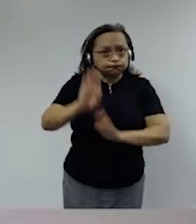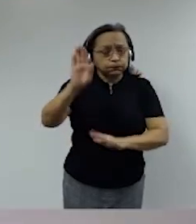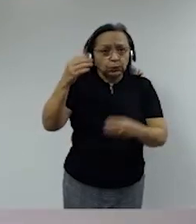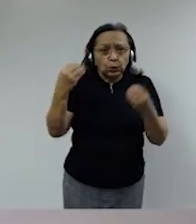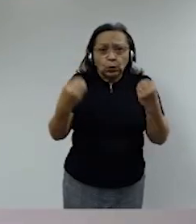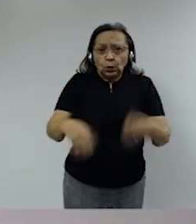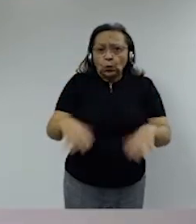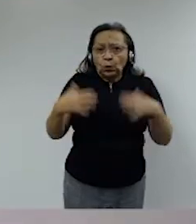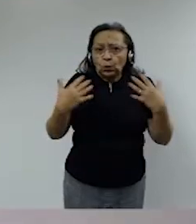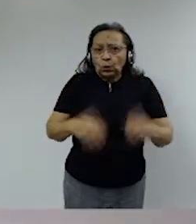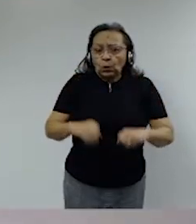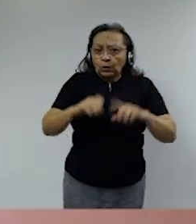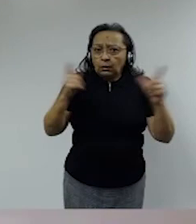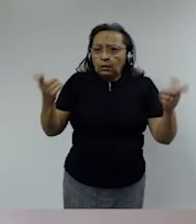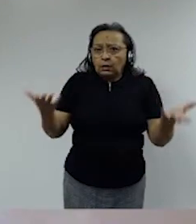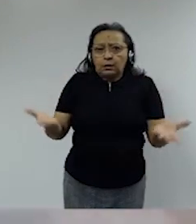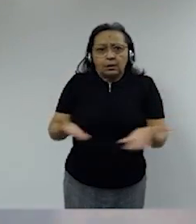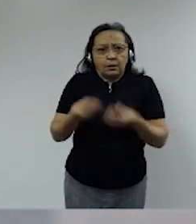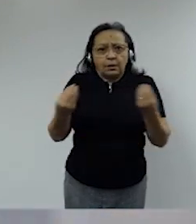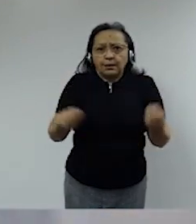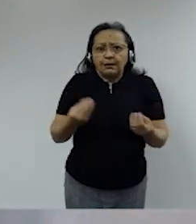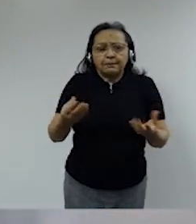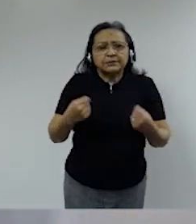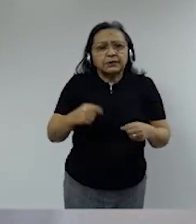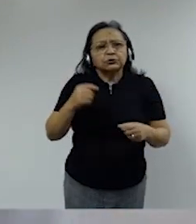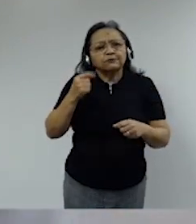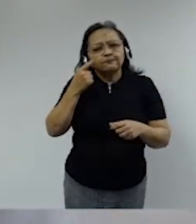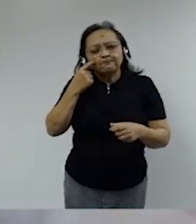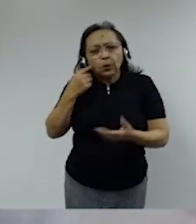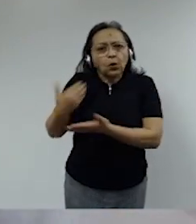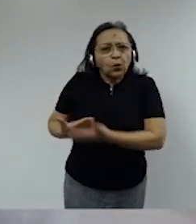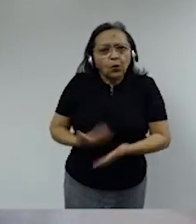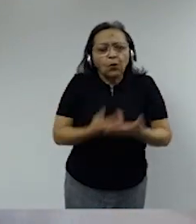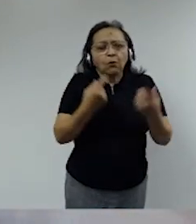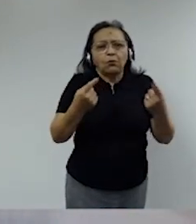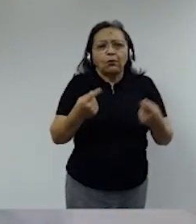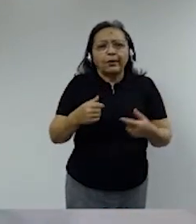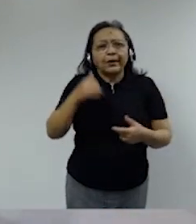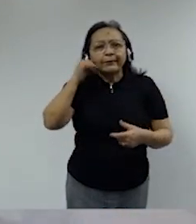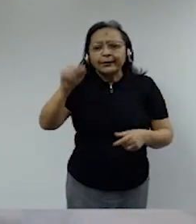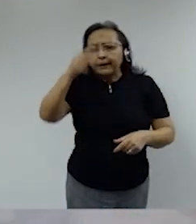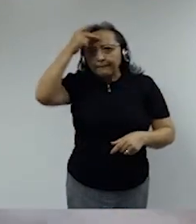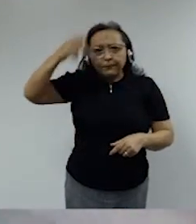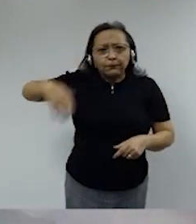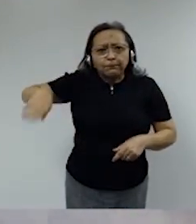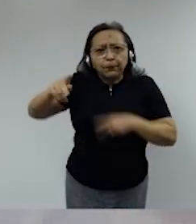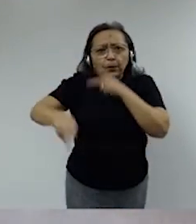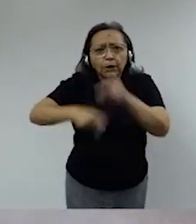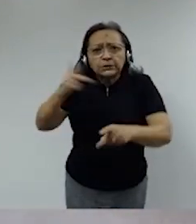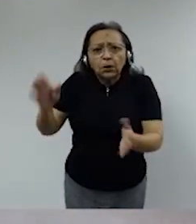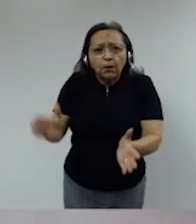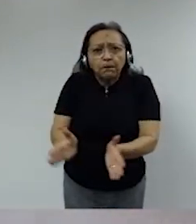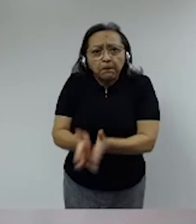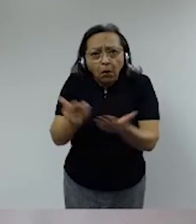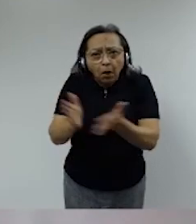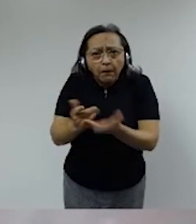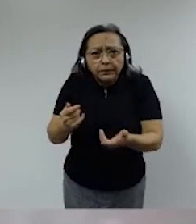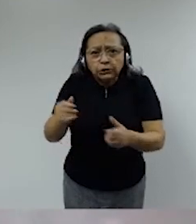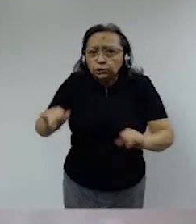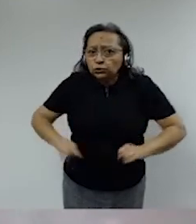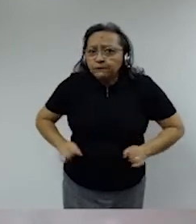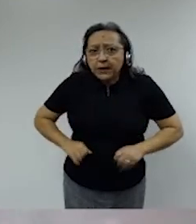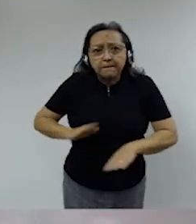essa população realmente mais pobre desguarnecida, porque, como disse o doutor Luciano, é a que mais carece da necessidade do